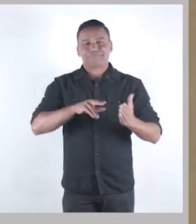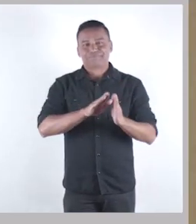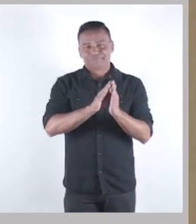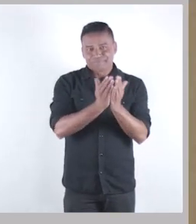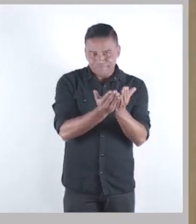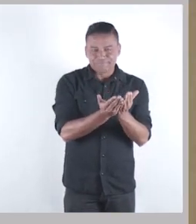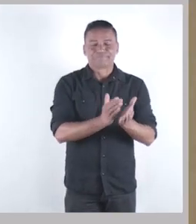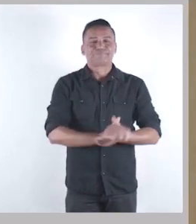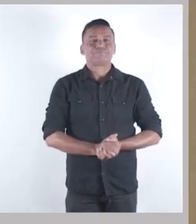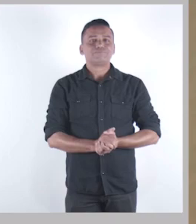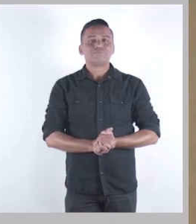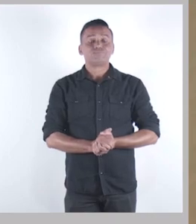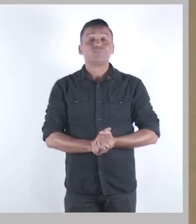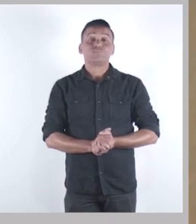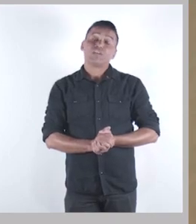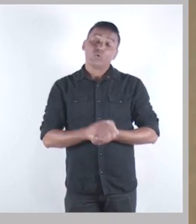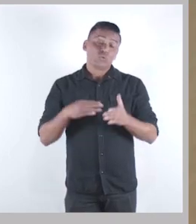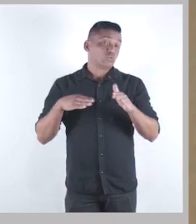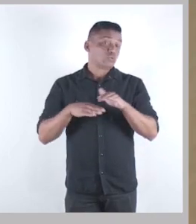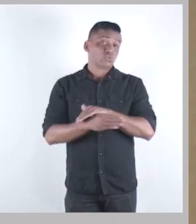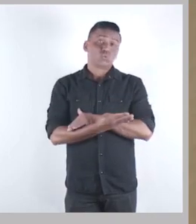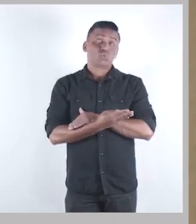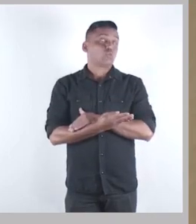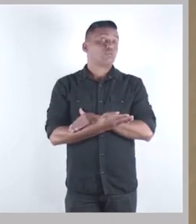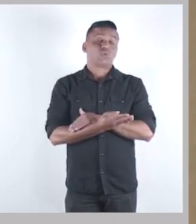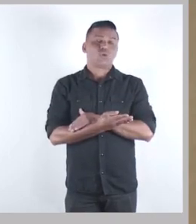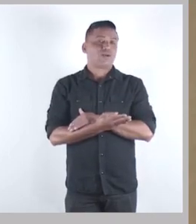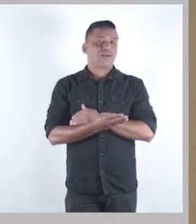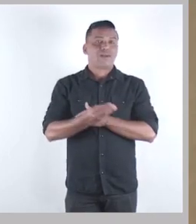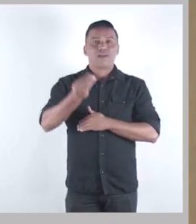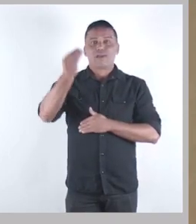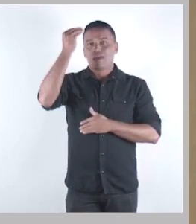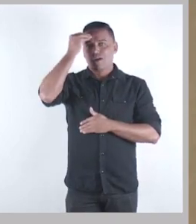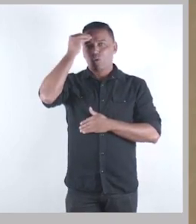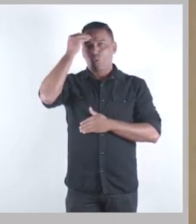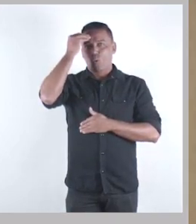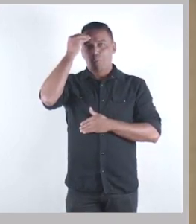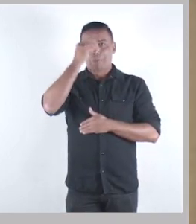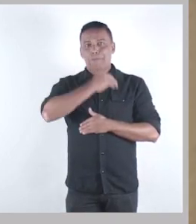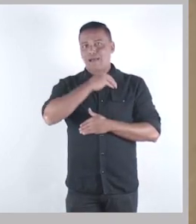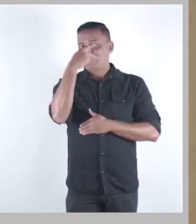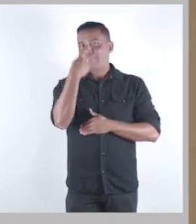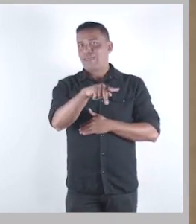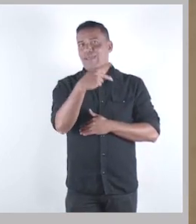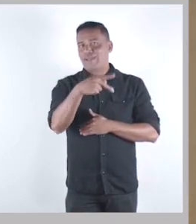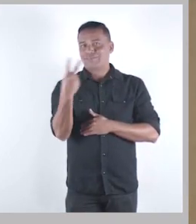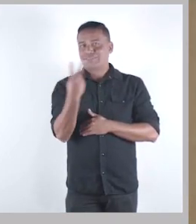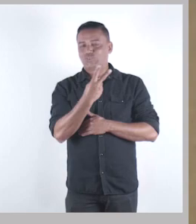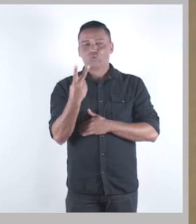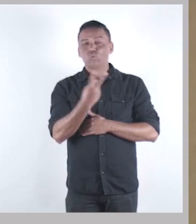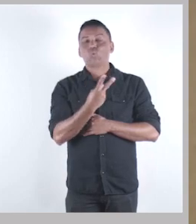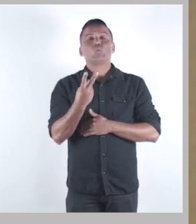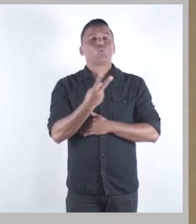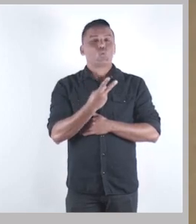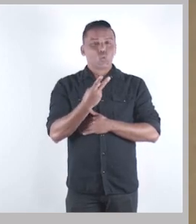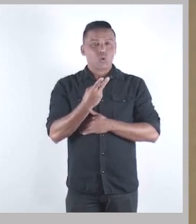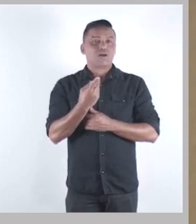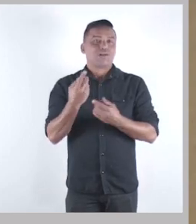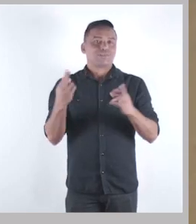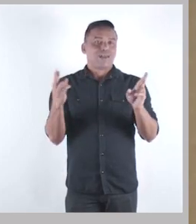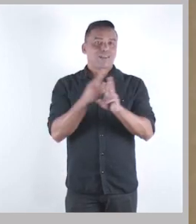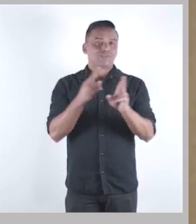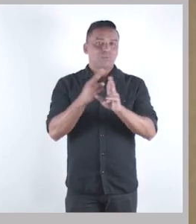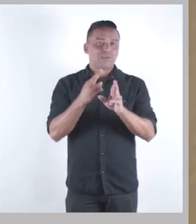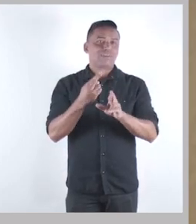Eu costumo dizer que elas são as principais culpadas, né? São as principais culpadas da minha relação com o